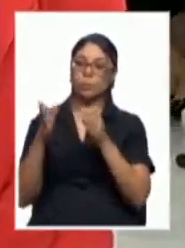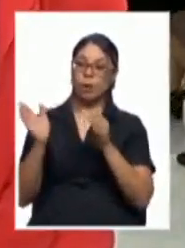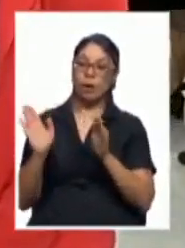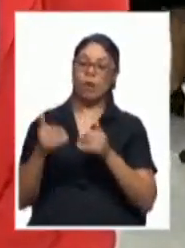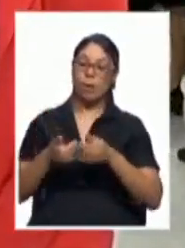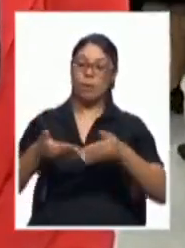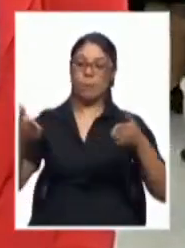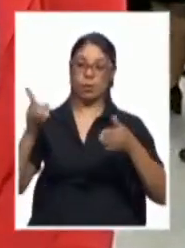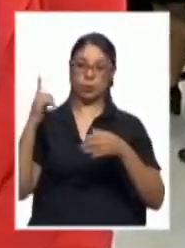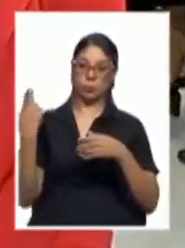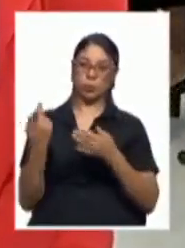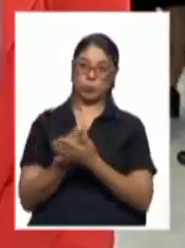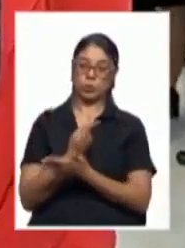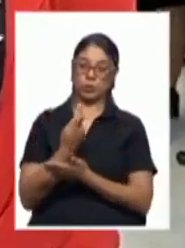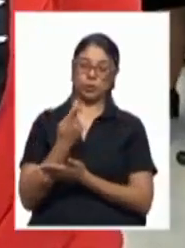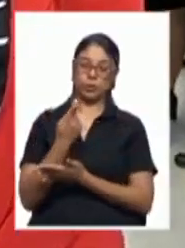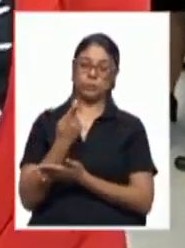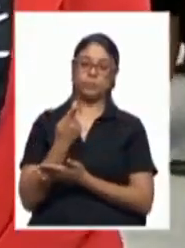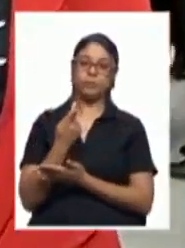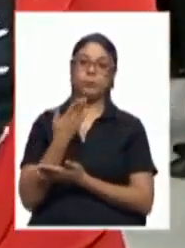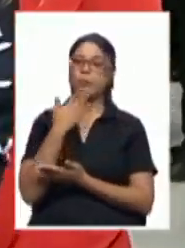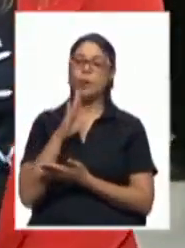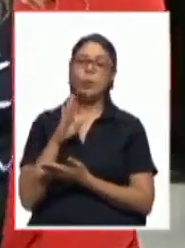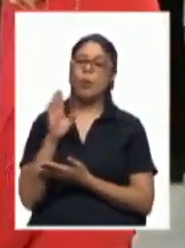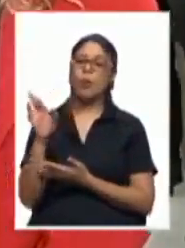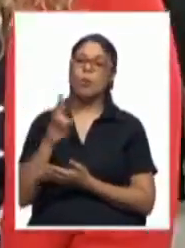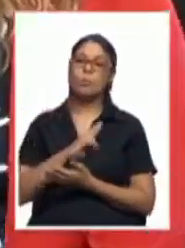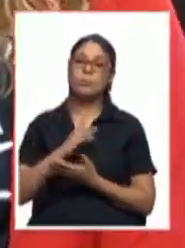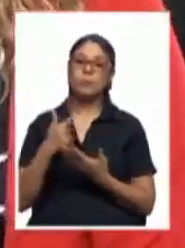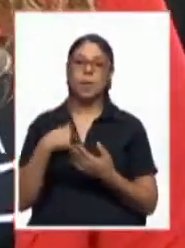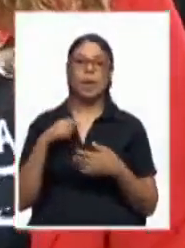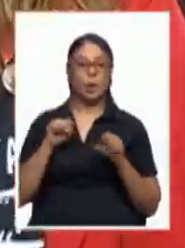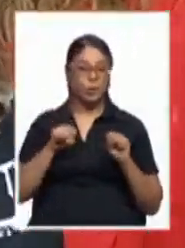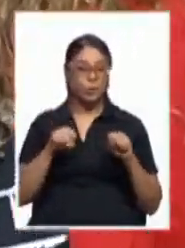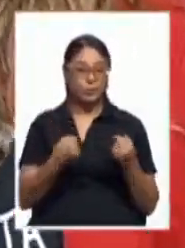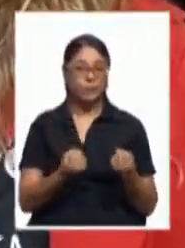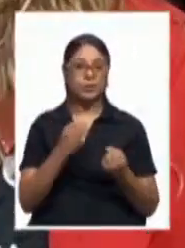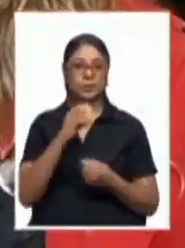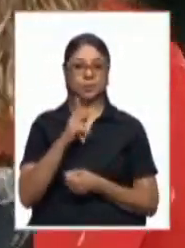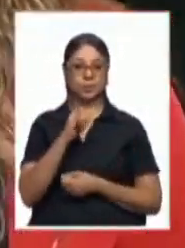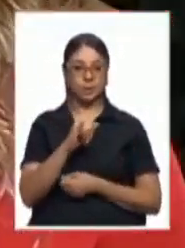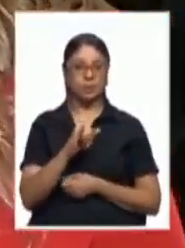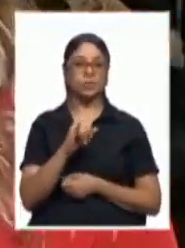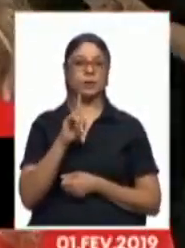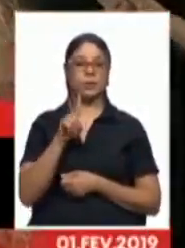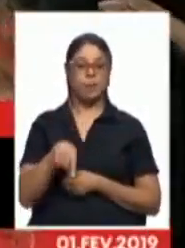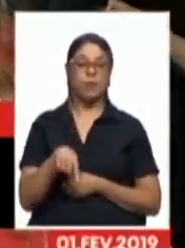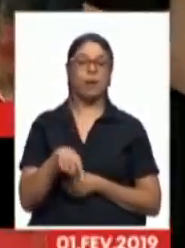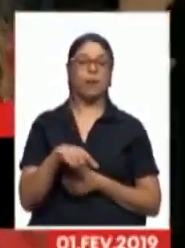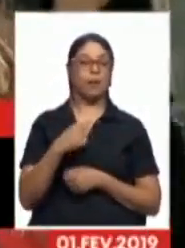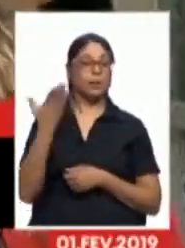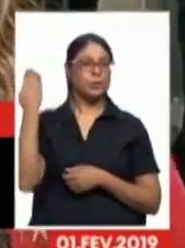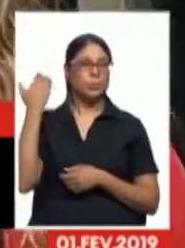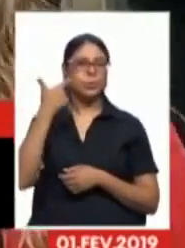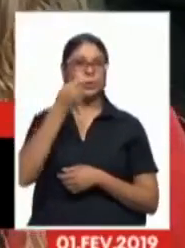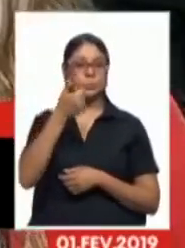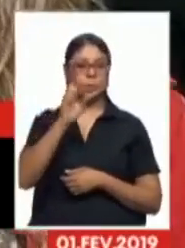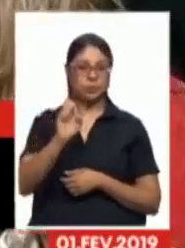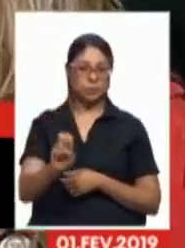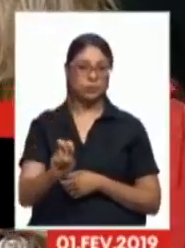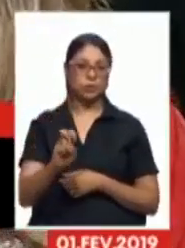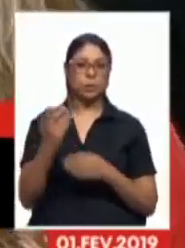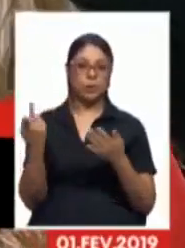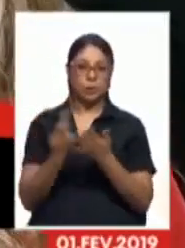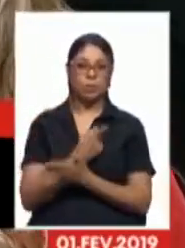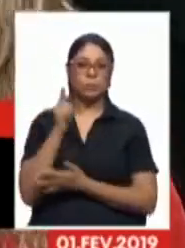boa tarde. Quais novidades que você traz para a gente? Boa tarde. Eu sou defensora de uma CPI das mineradoras desde 2015, quando nós vivemos o primeiro